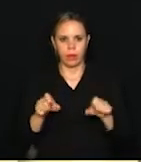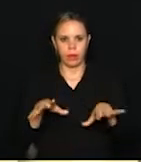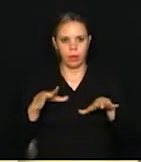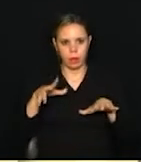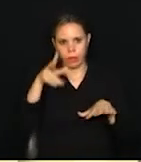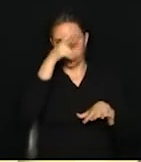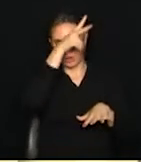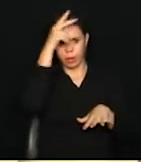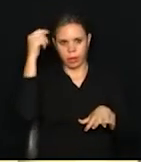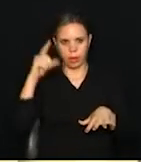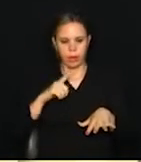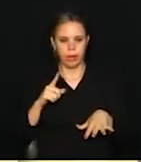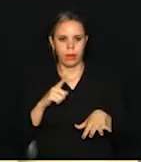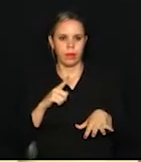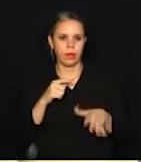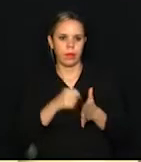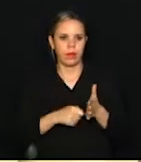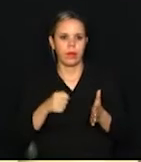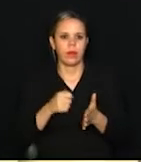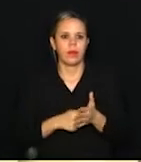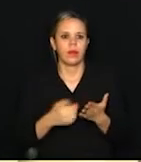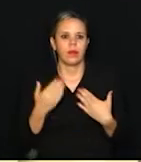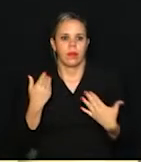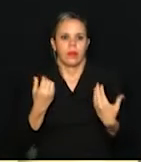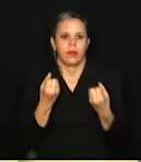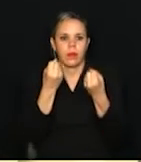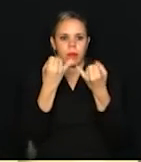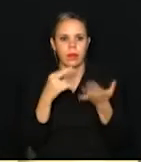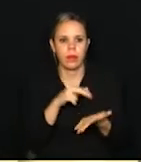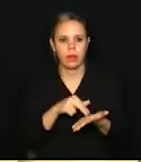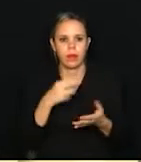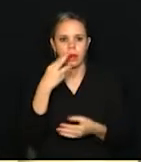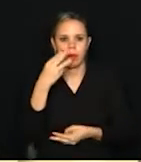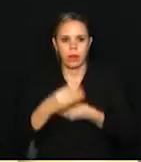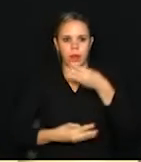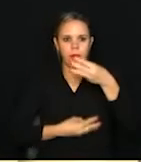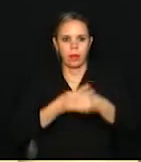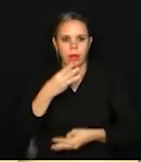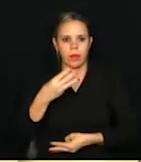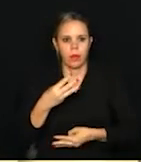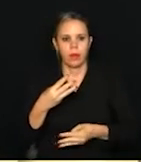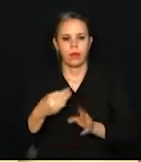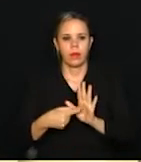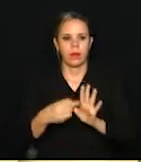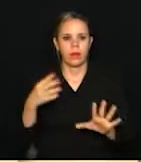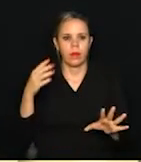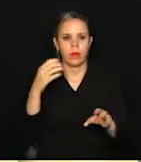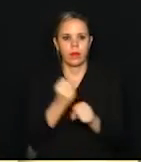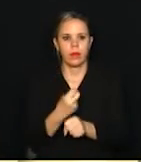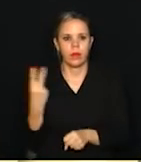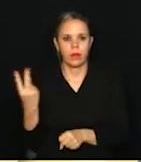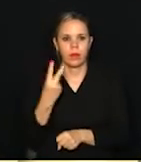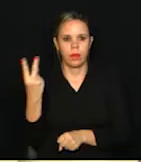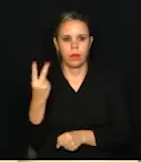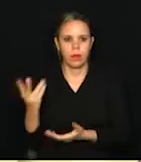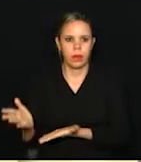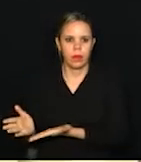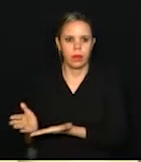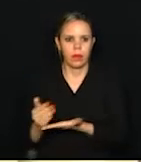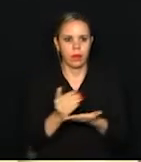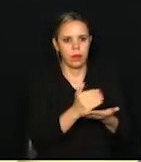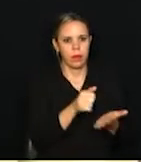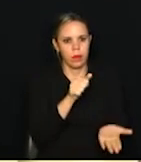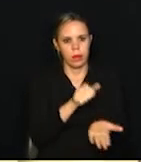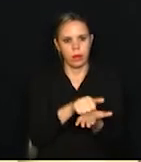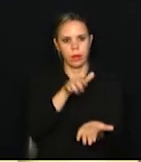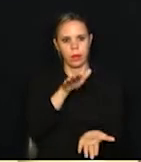pública, que tem como pauta uma discussão do relatório trimestral de prestação de contas dos valores arrecadados com multas